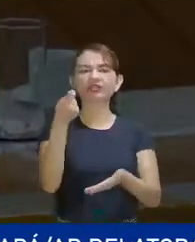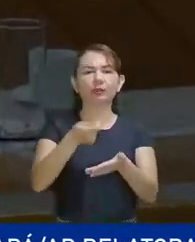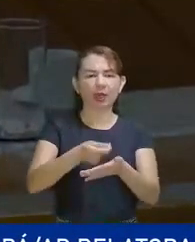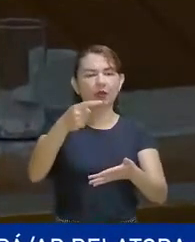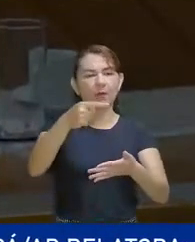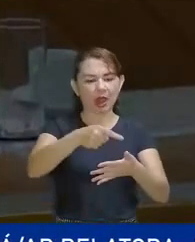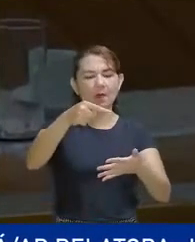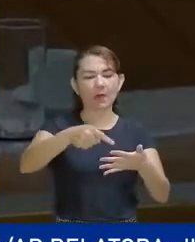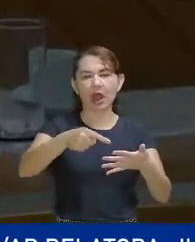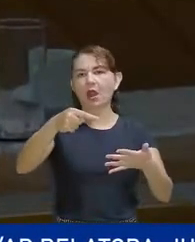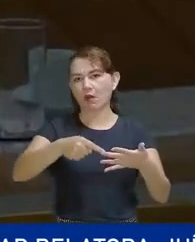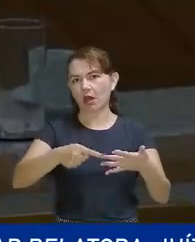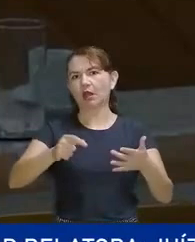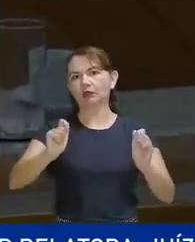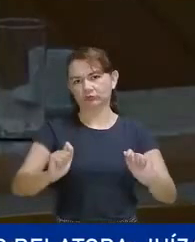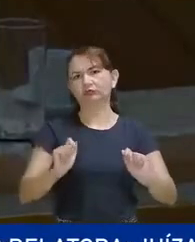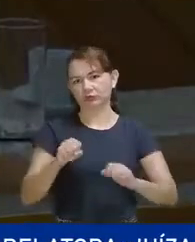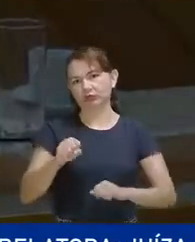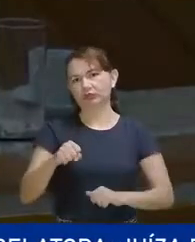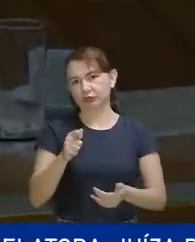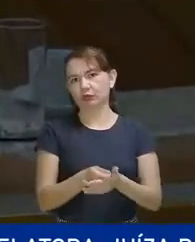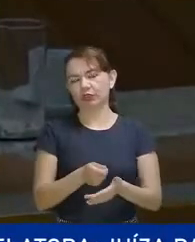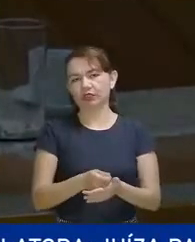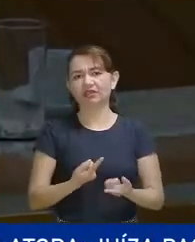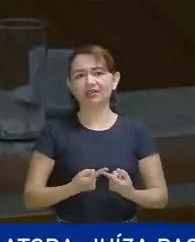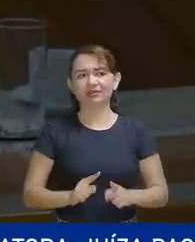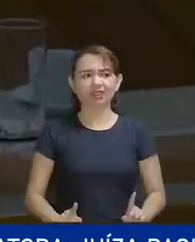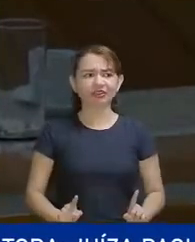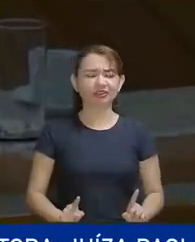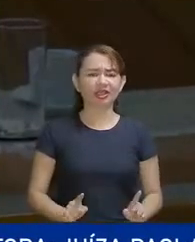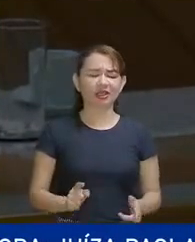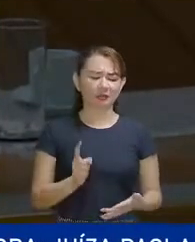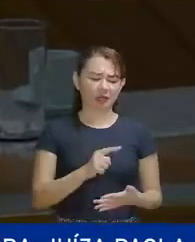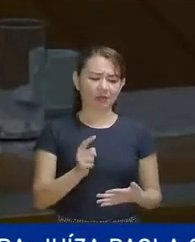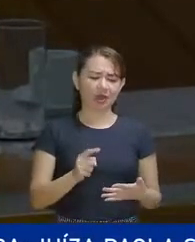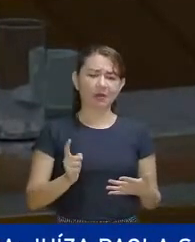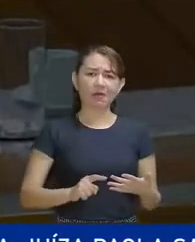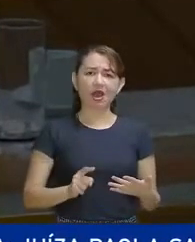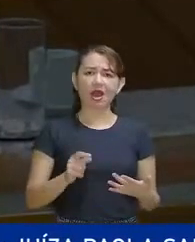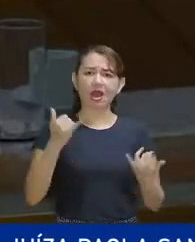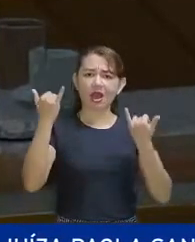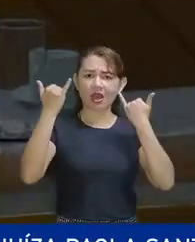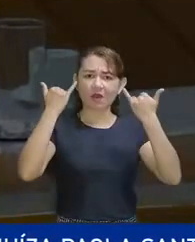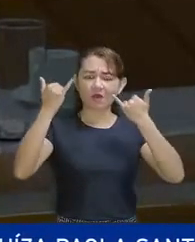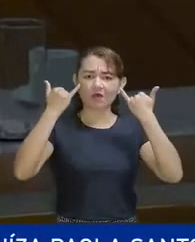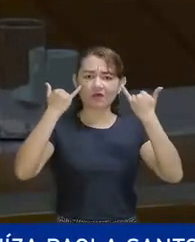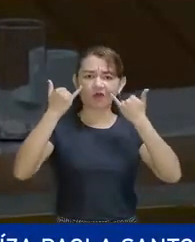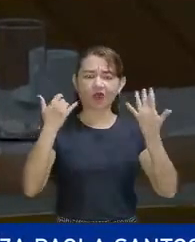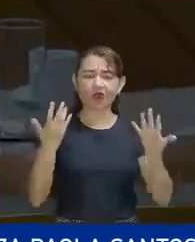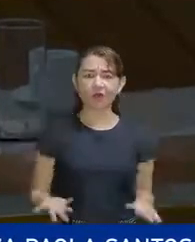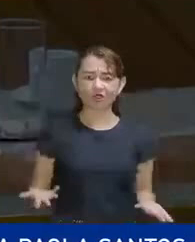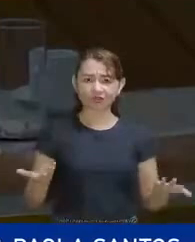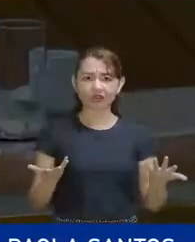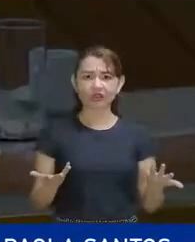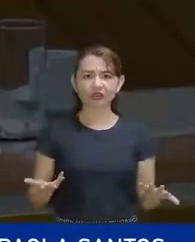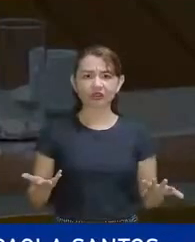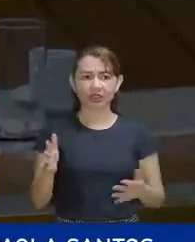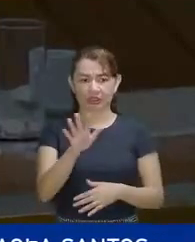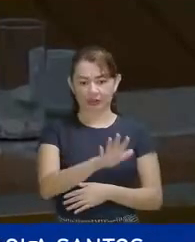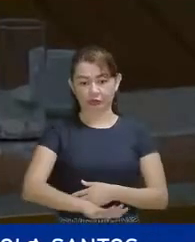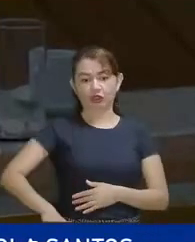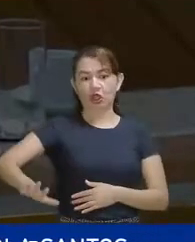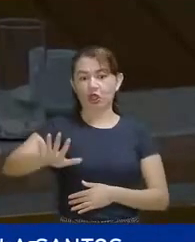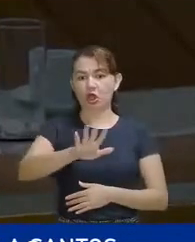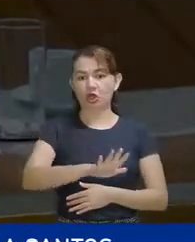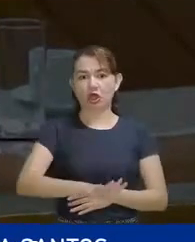pago, aí sim, isso é obrigado. Havendo essas informações, e portanto não se está falando aqui de informação